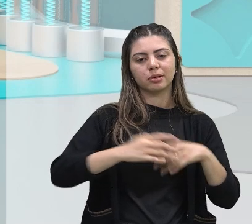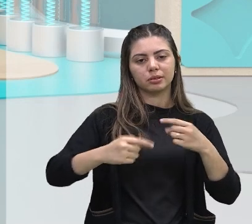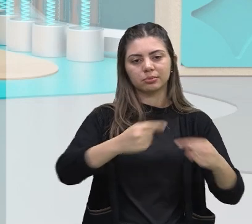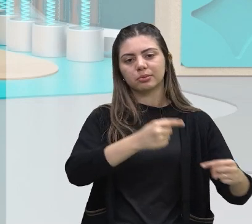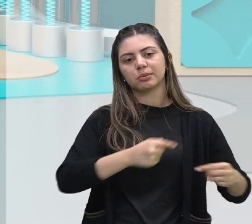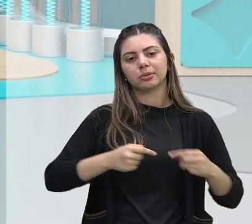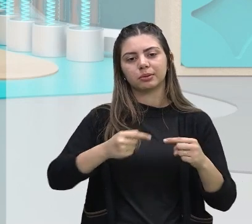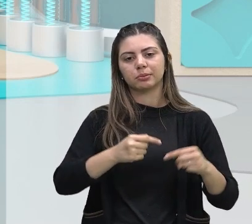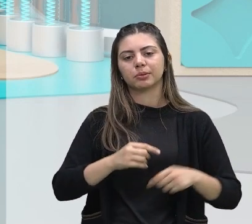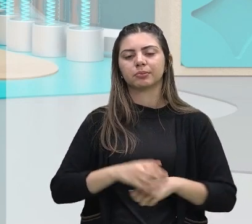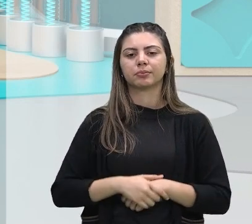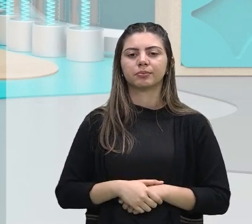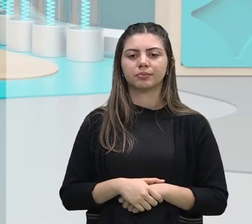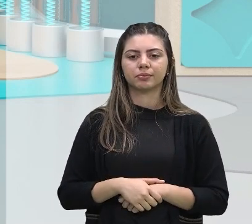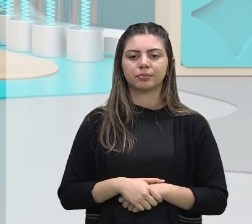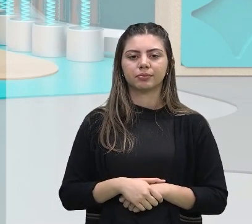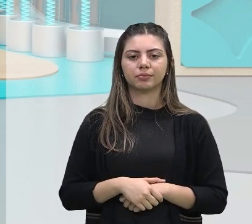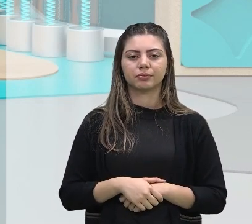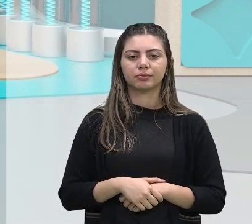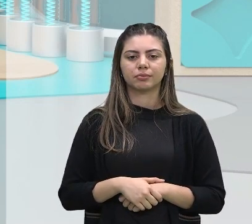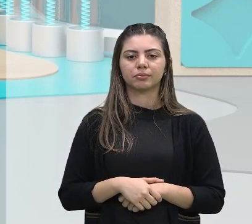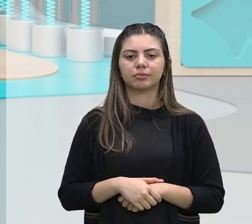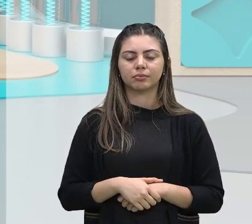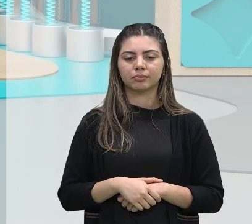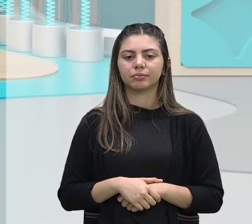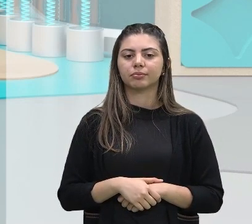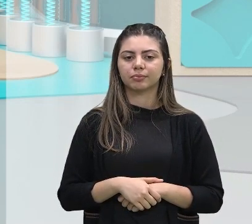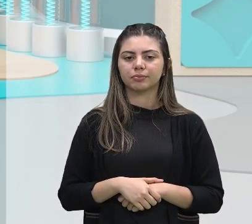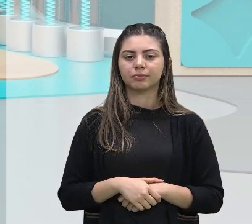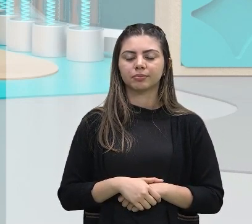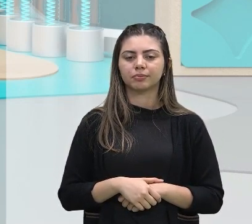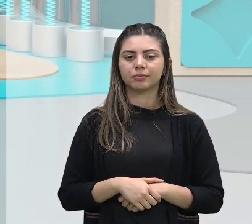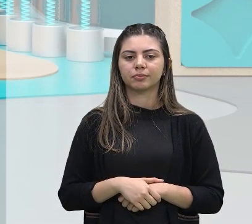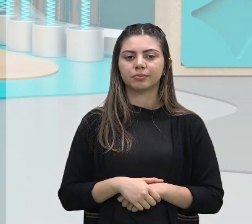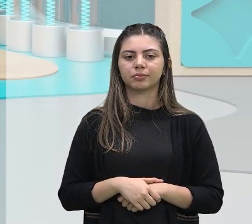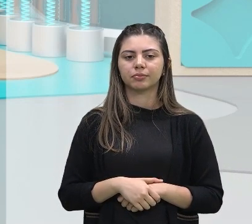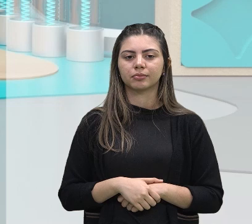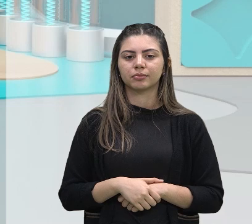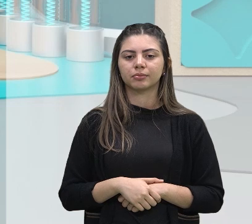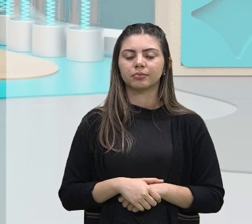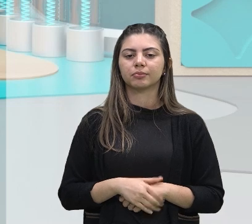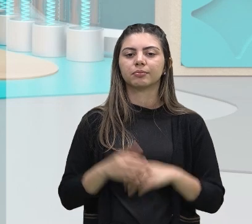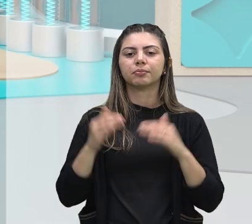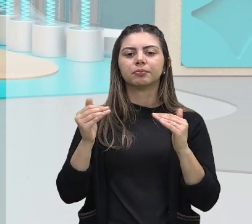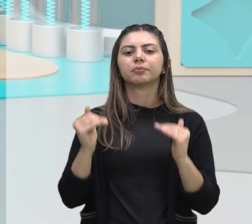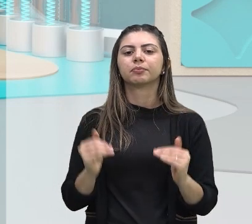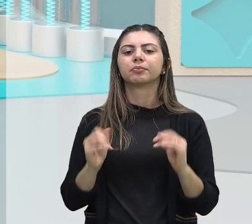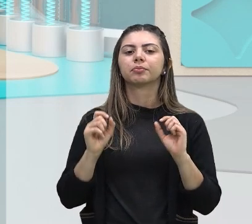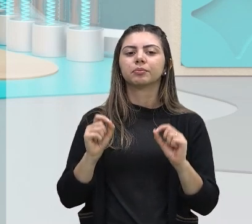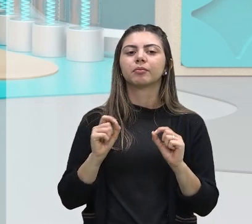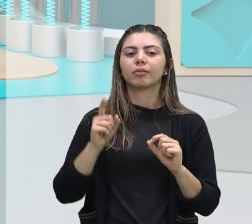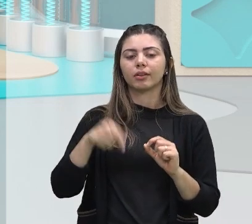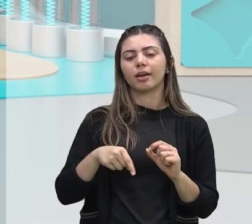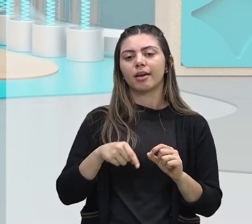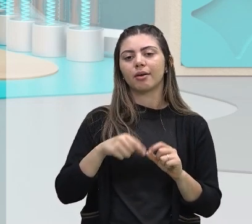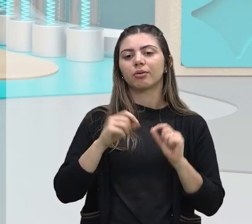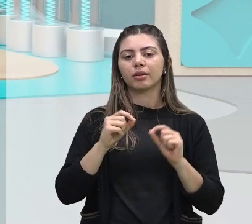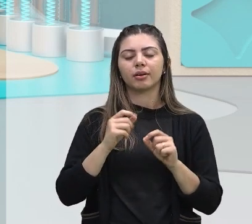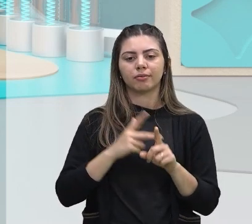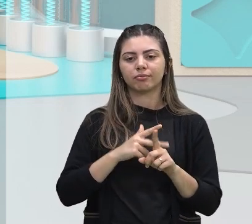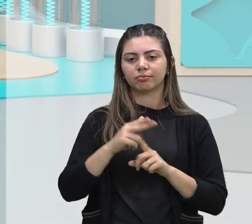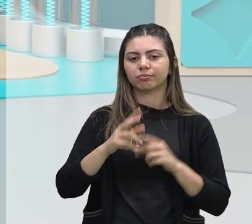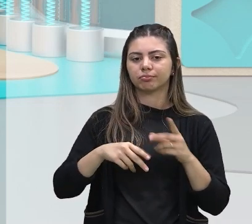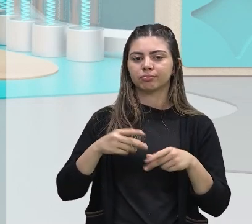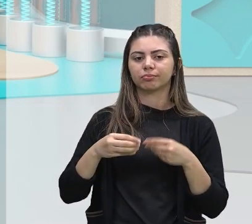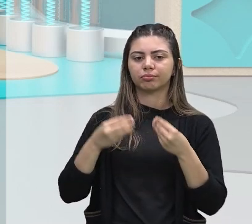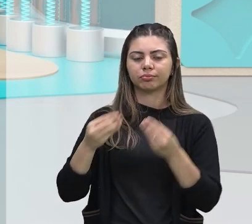ó. E aí nós temos também, a gente pode ver aqui, ó, o Prêmio Nacional. Aqui